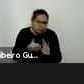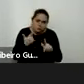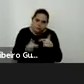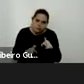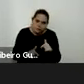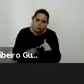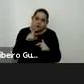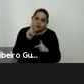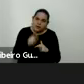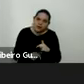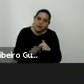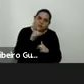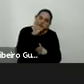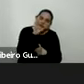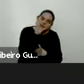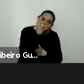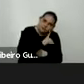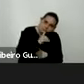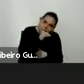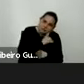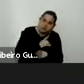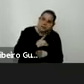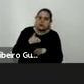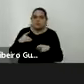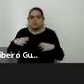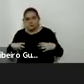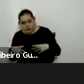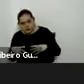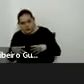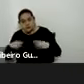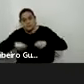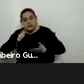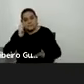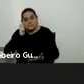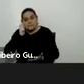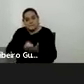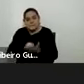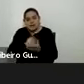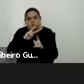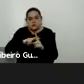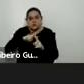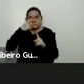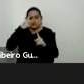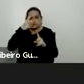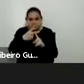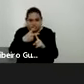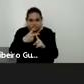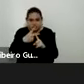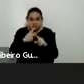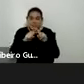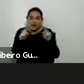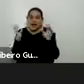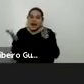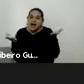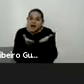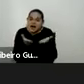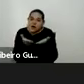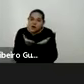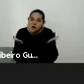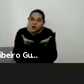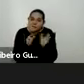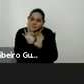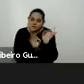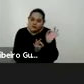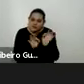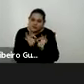feriados, deveria ser acrescido, deveria ser pago em dobro. Com esse projeto do governo, com essa portaria e com a medida